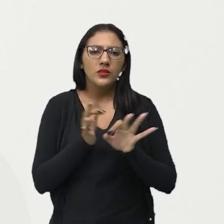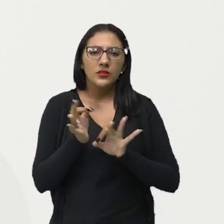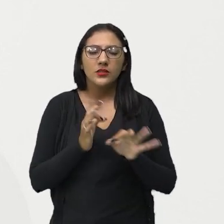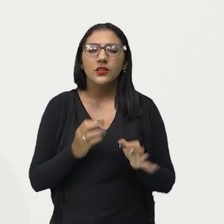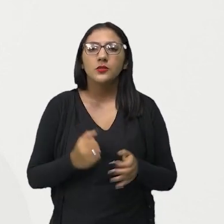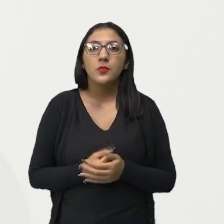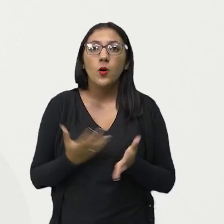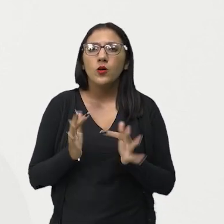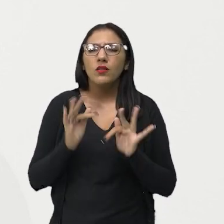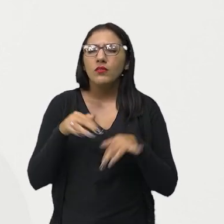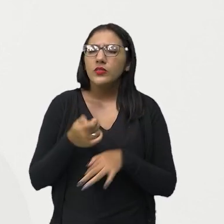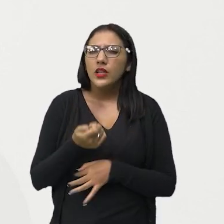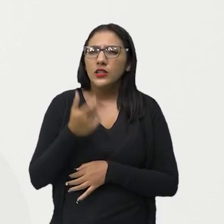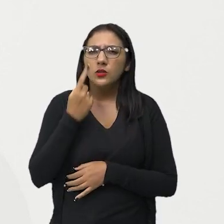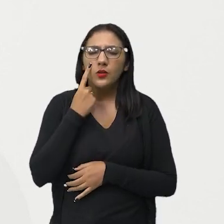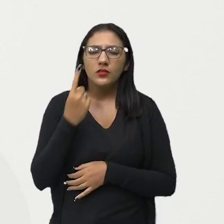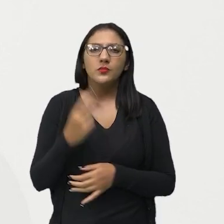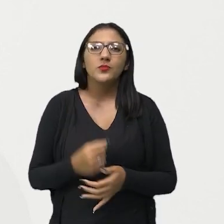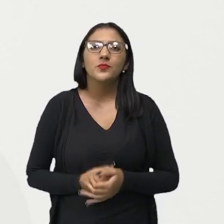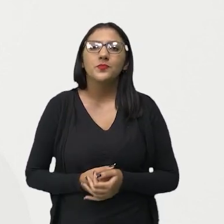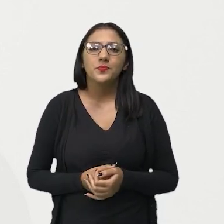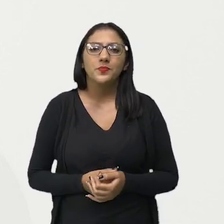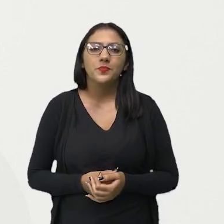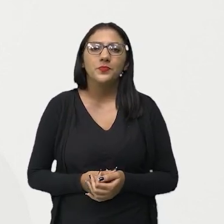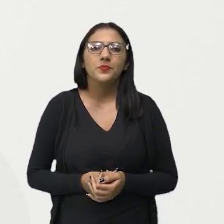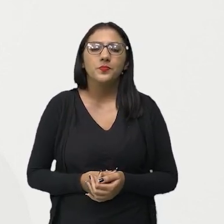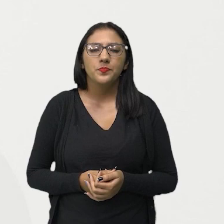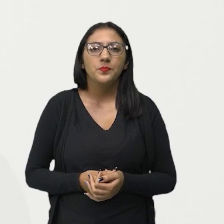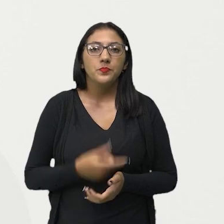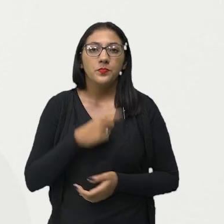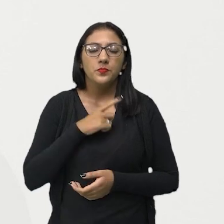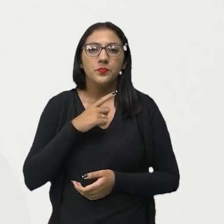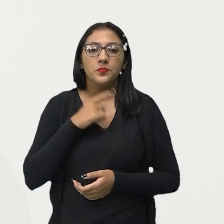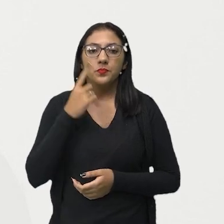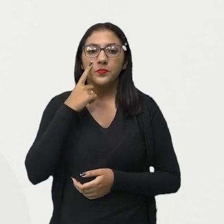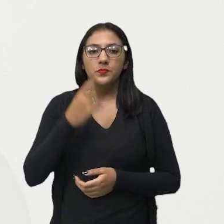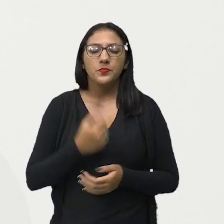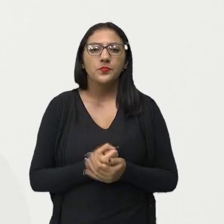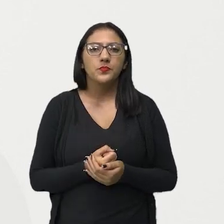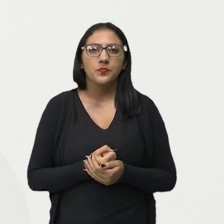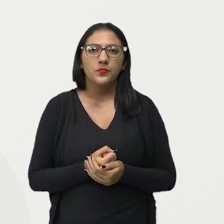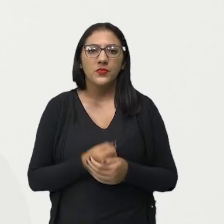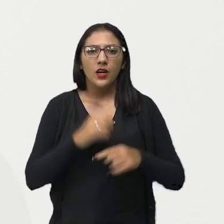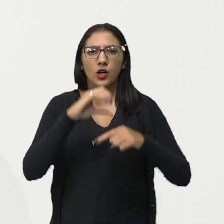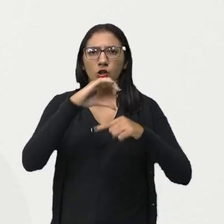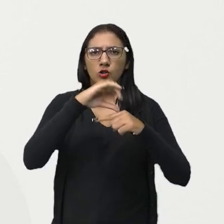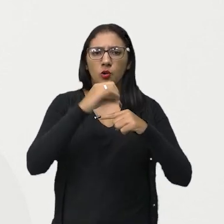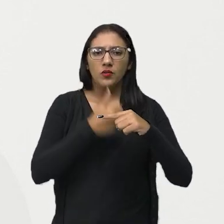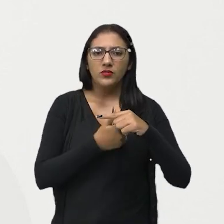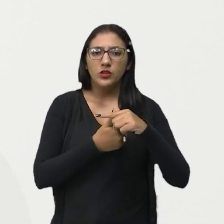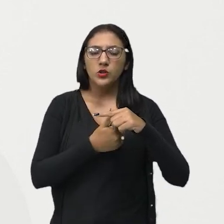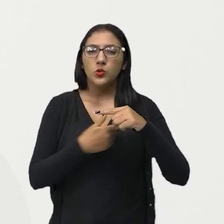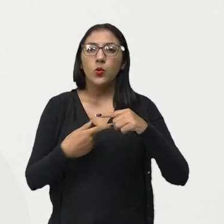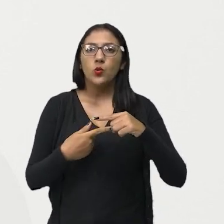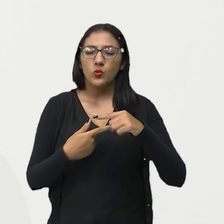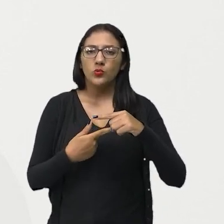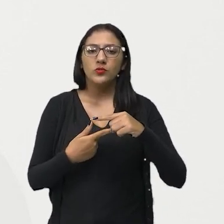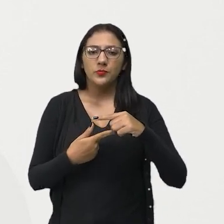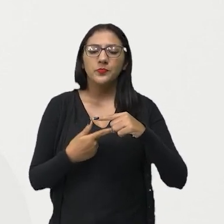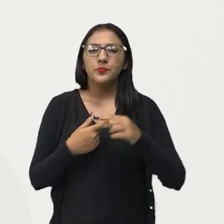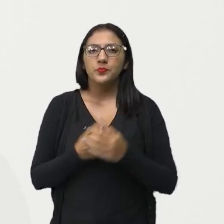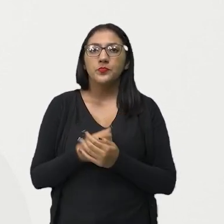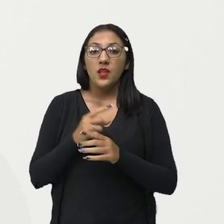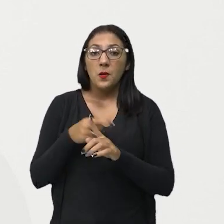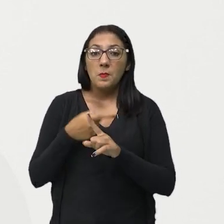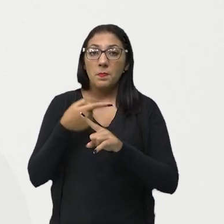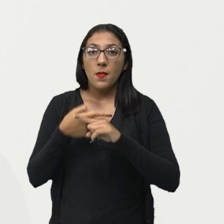nossas últimas operações aí. Olha só, eu tenho aí 9 sobre 12, né, negativo,